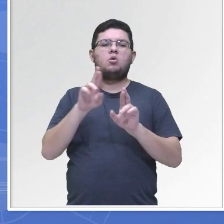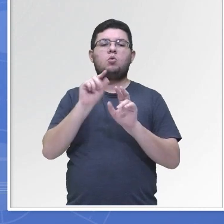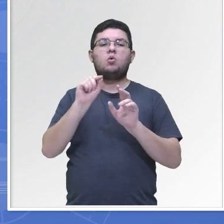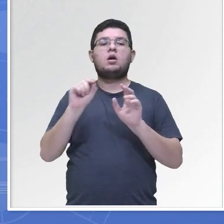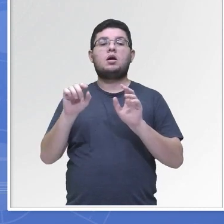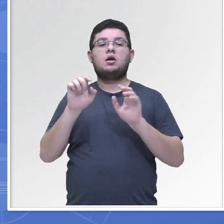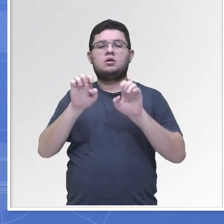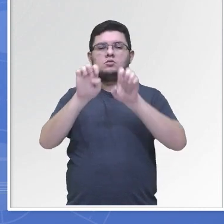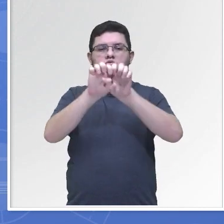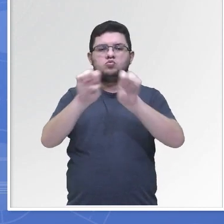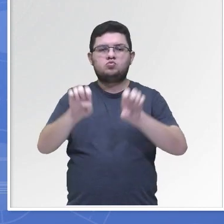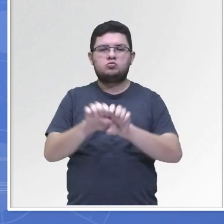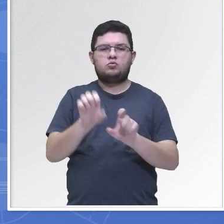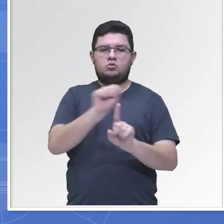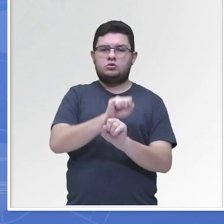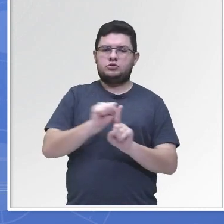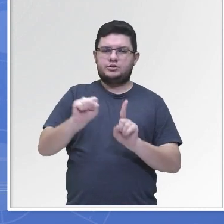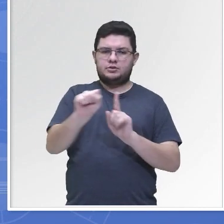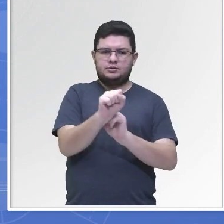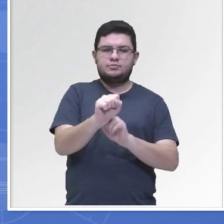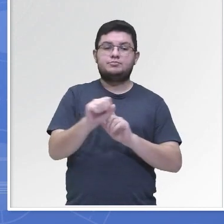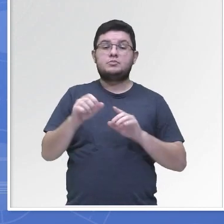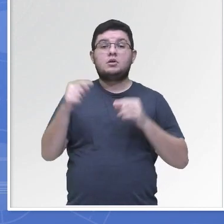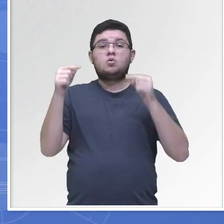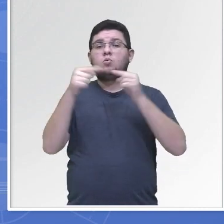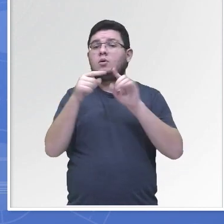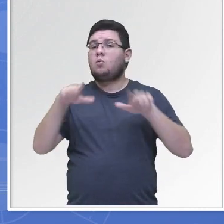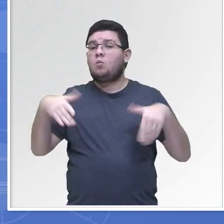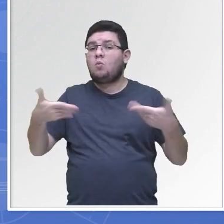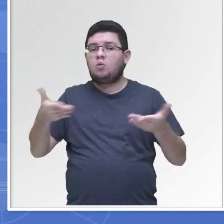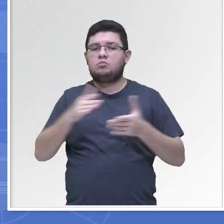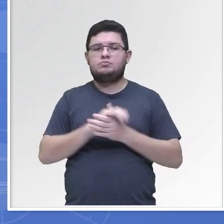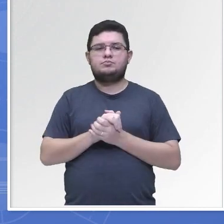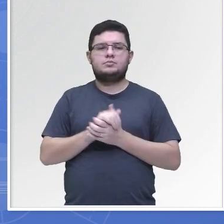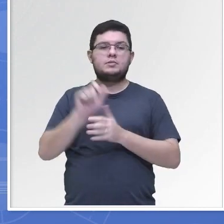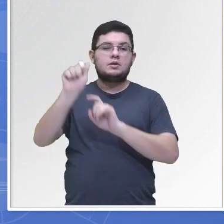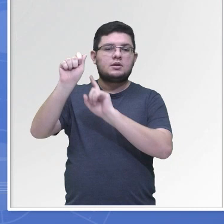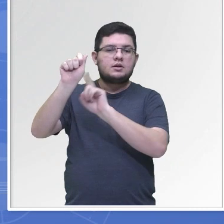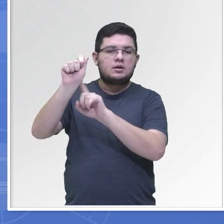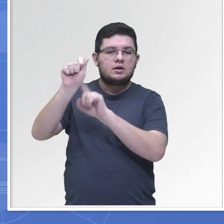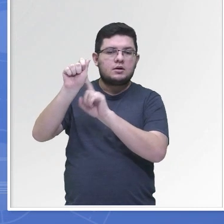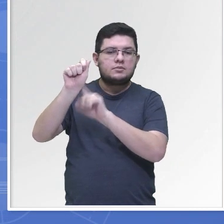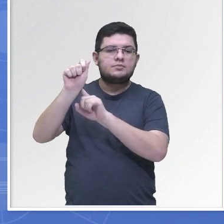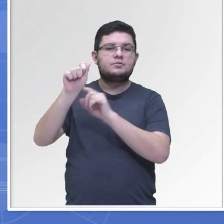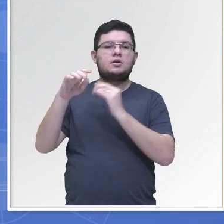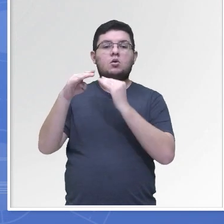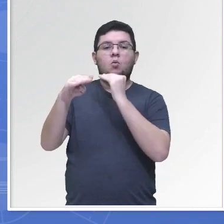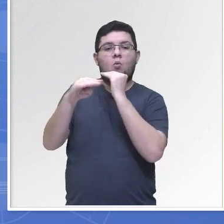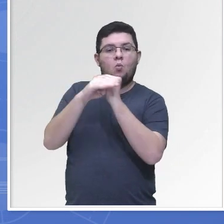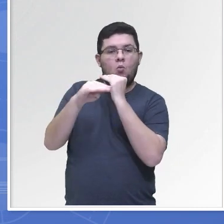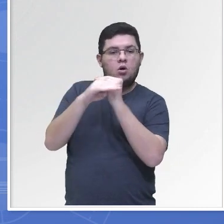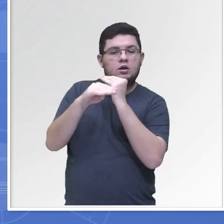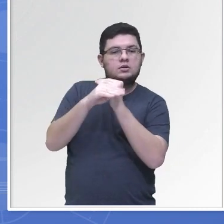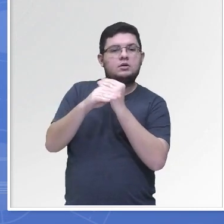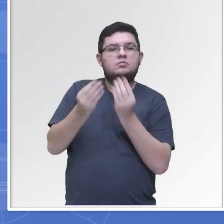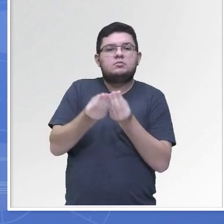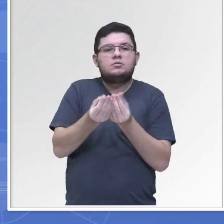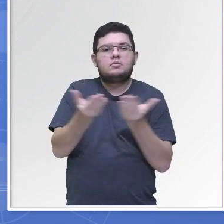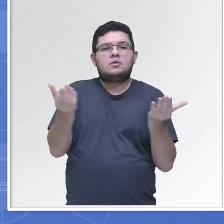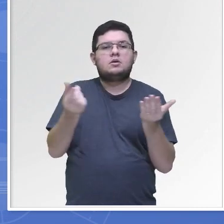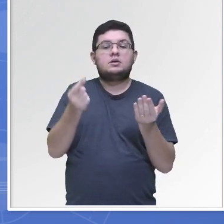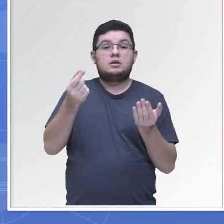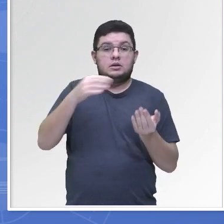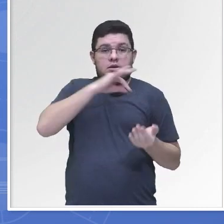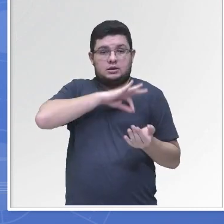nossas alternativas. Na alternativa A, diz assim: igualitária, com um nível satisfatório de distribuição de renda. Vocês